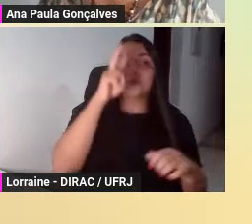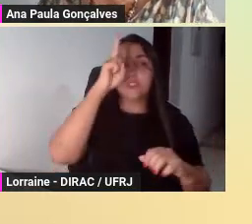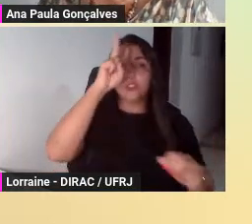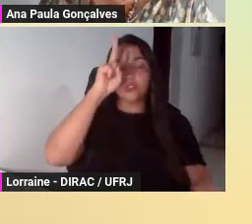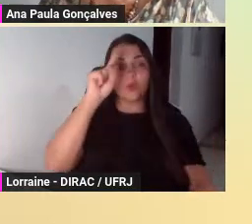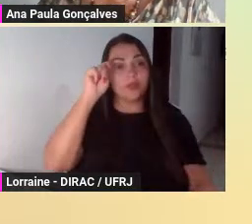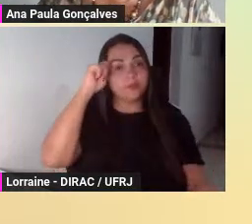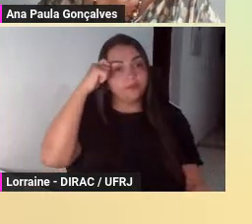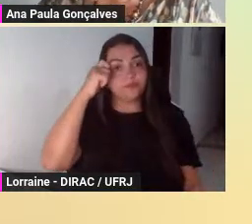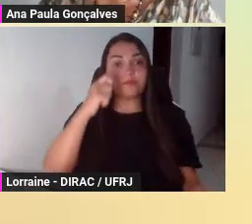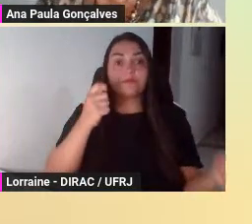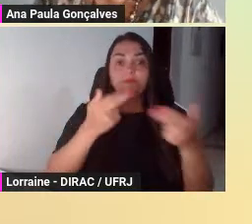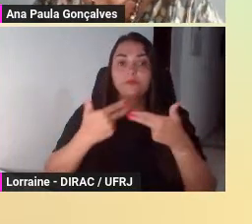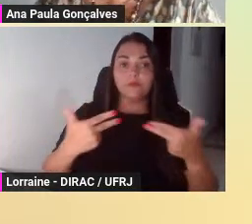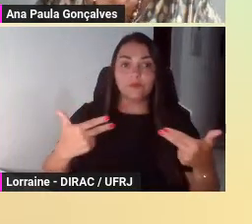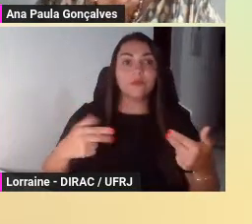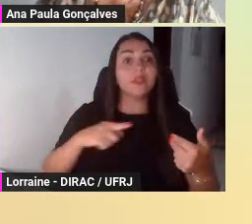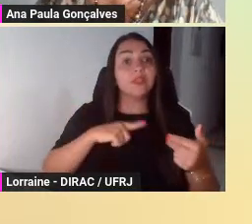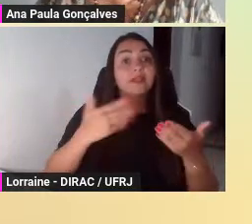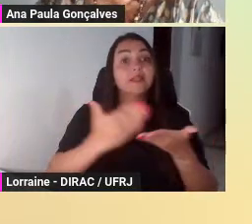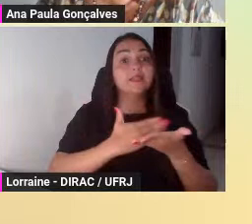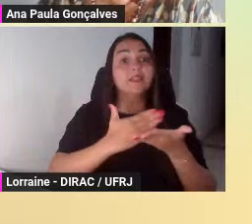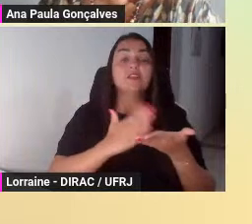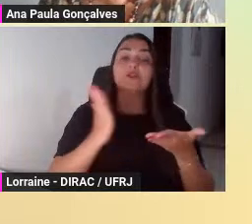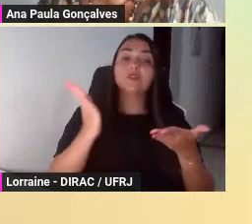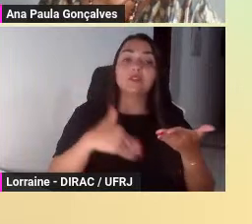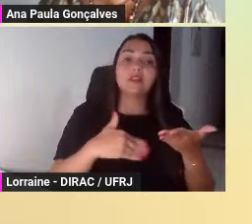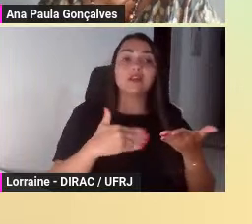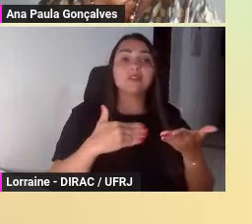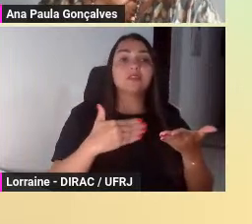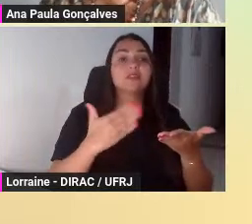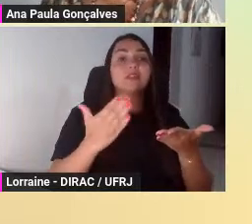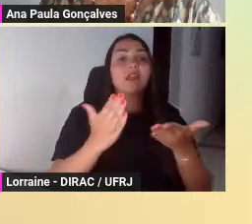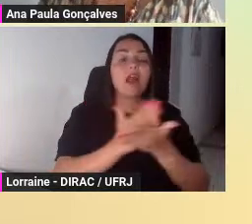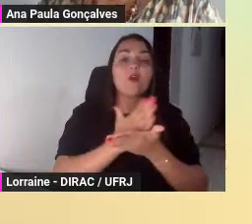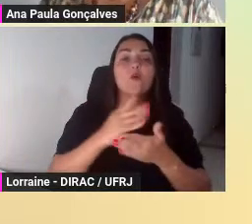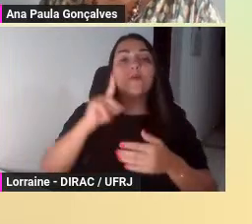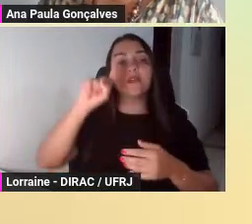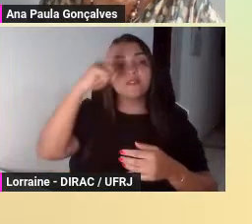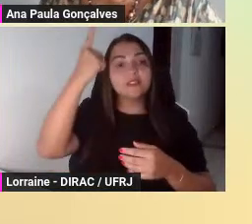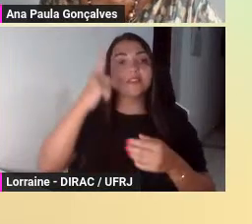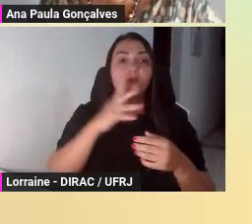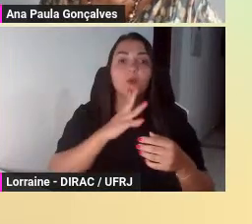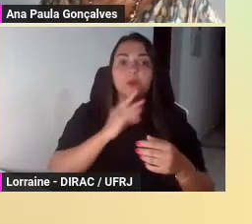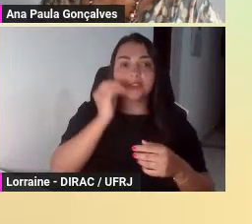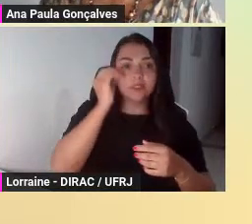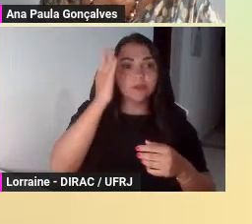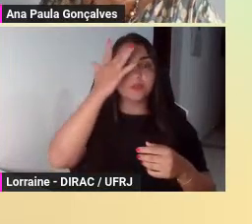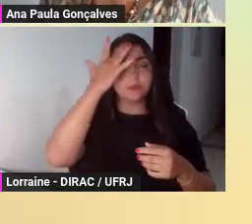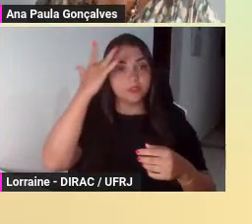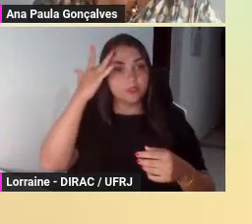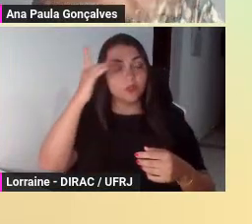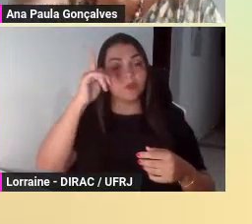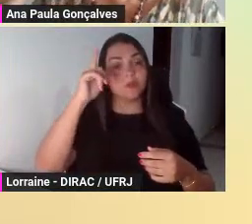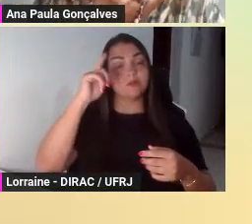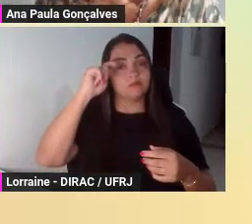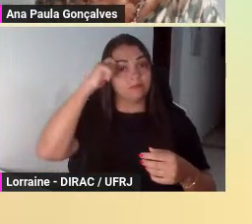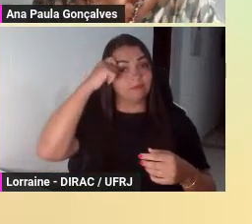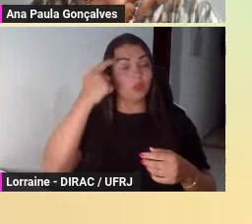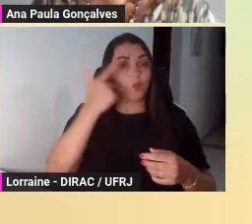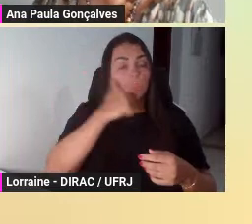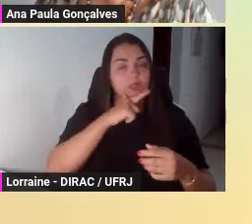nesse livro também traz algumas invenções, alguns conhecimentos matemáticos de pessoas pretas, no qual eu me inspiro também para